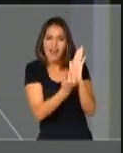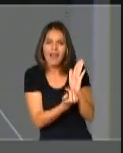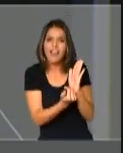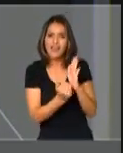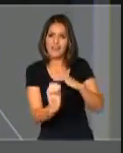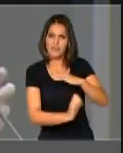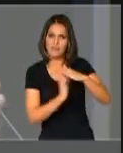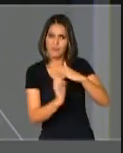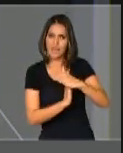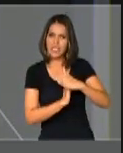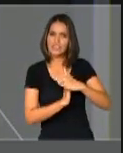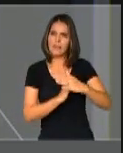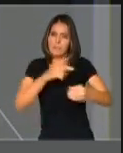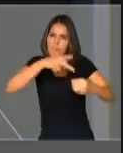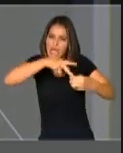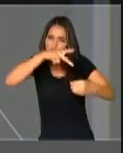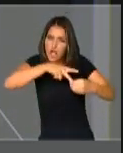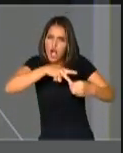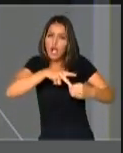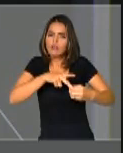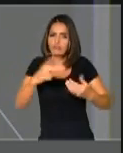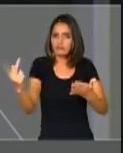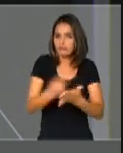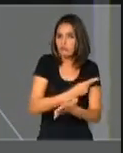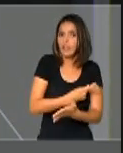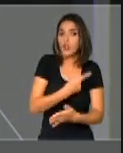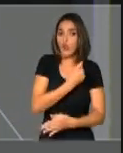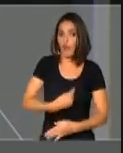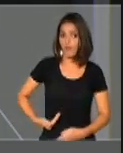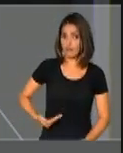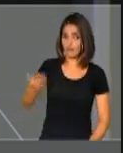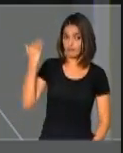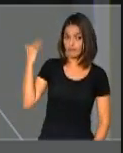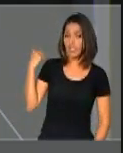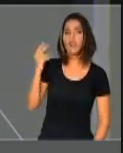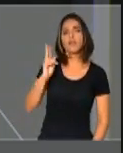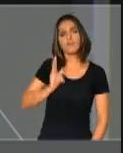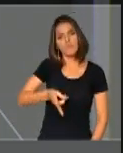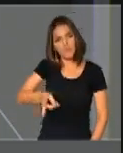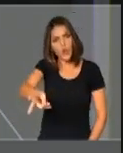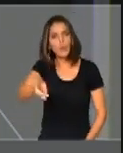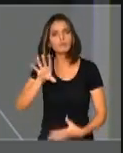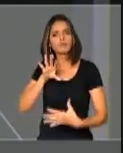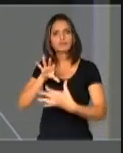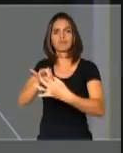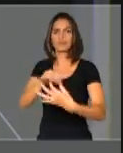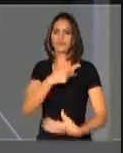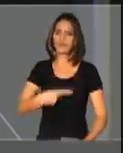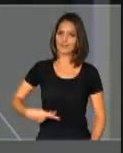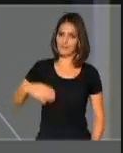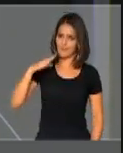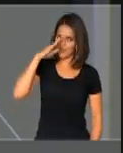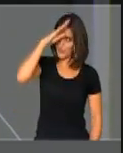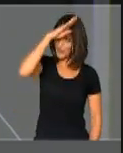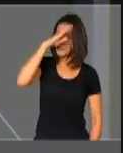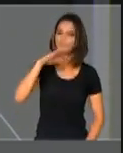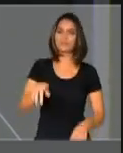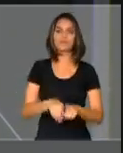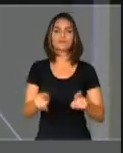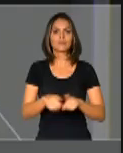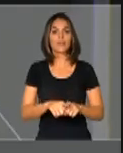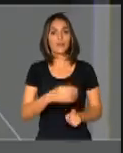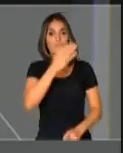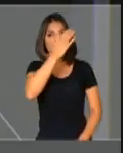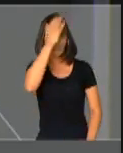das petrolíferas, fato esse que aconteceu no governo passado, que é continuado agora pelo presidente Bolsonaro no